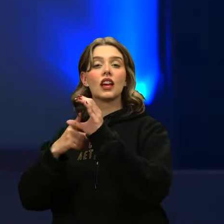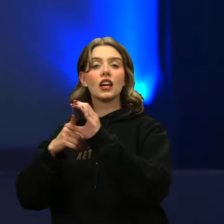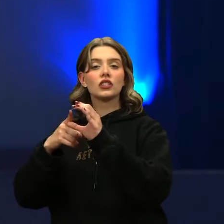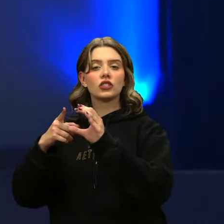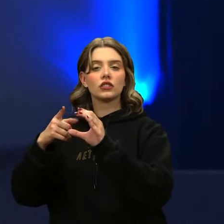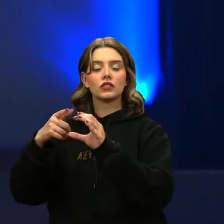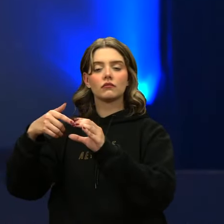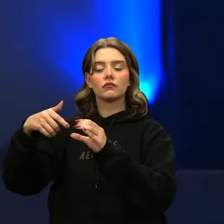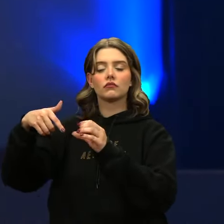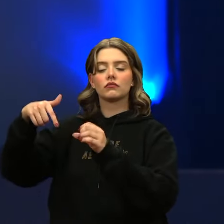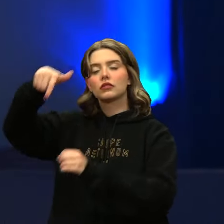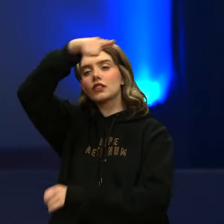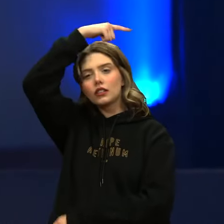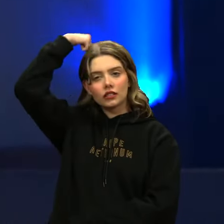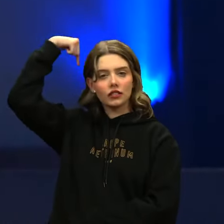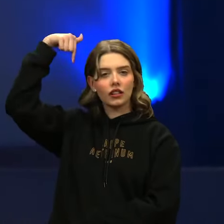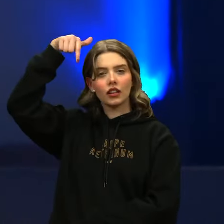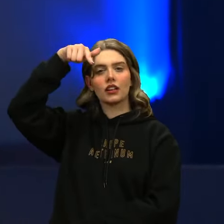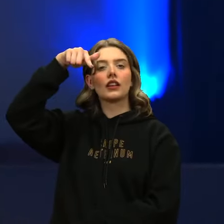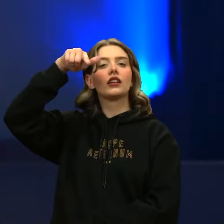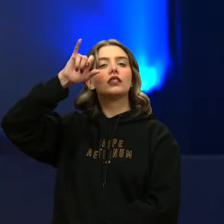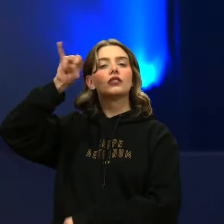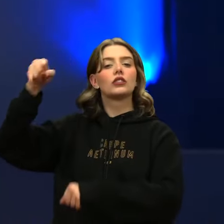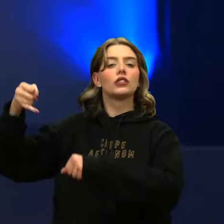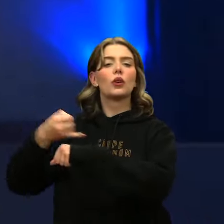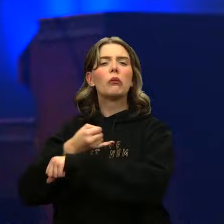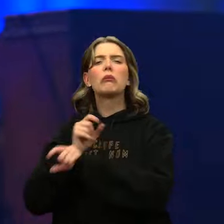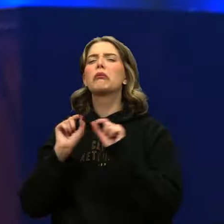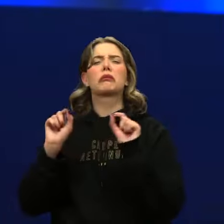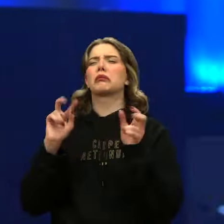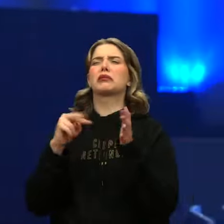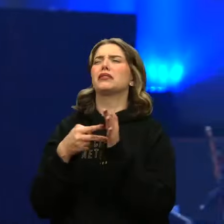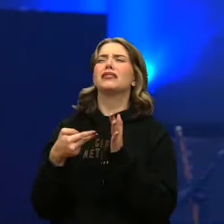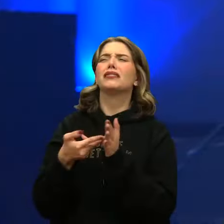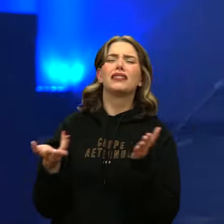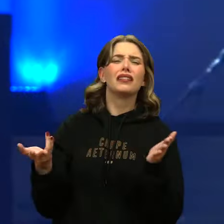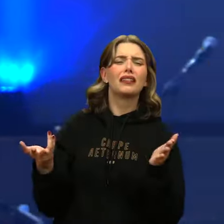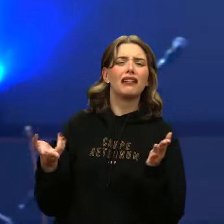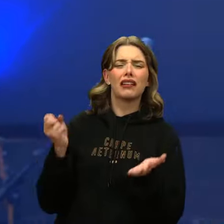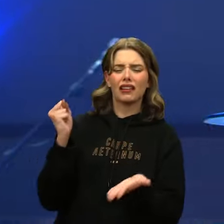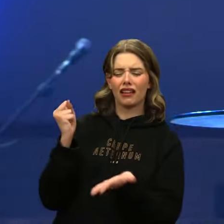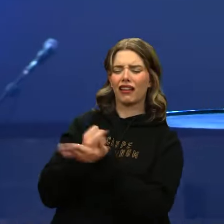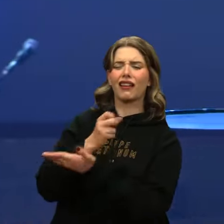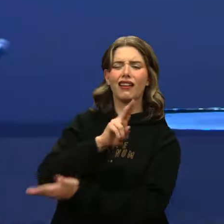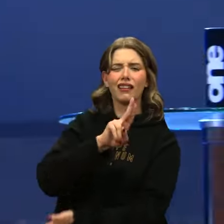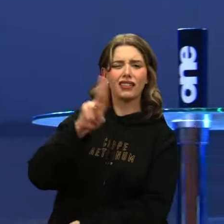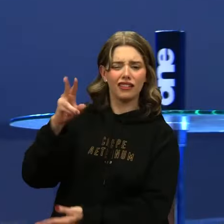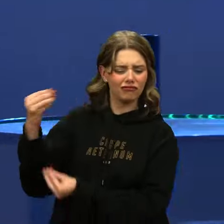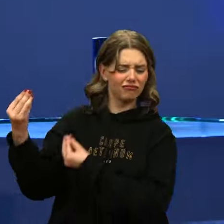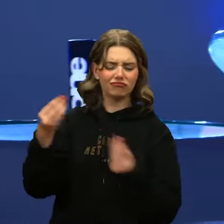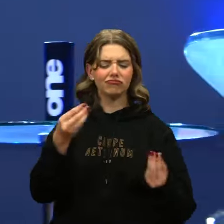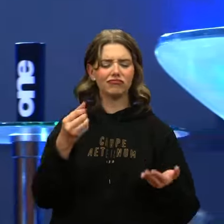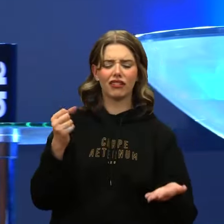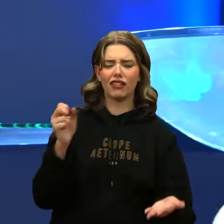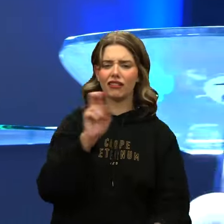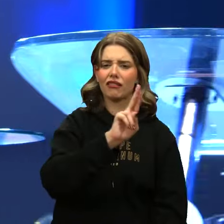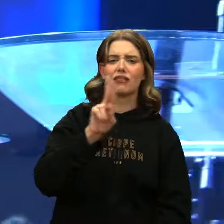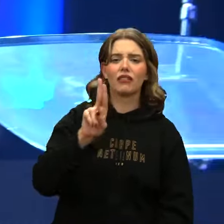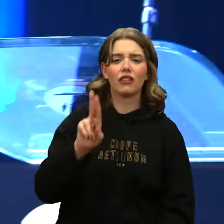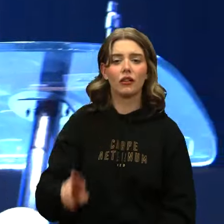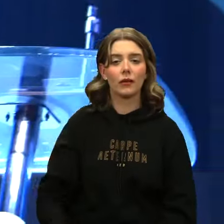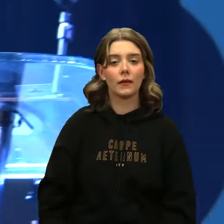vou gravar em vocês o meu nome. O que que isso quer dizer? Gravar o nome, dar o nome, é um